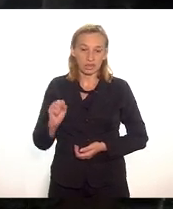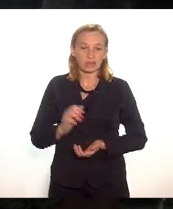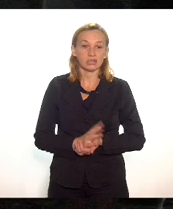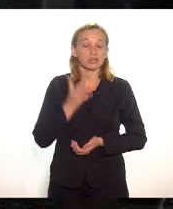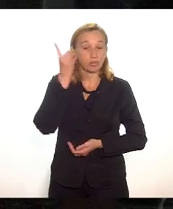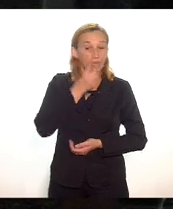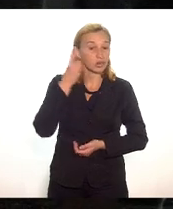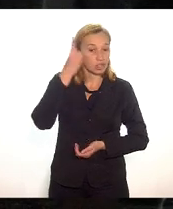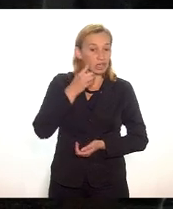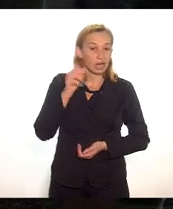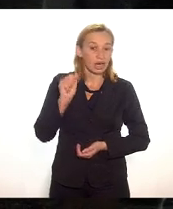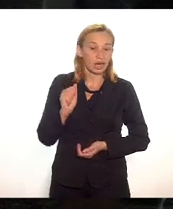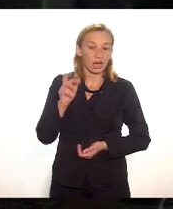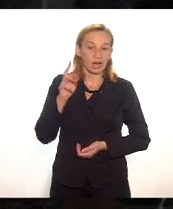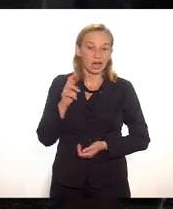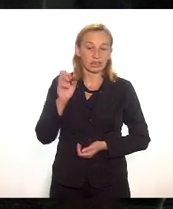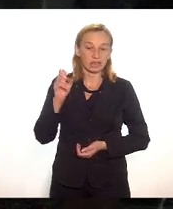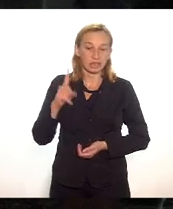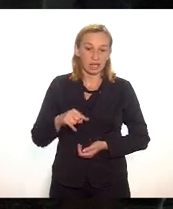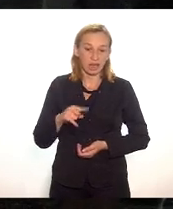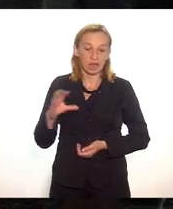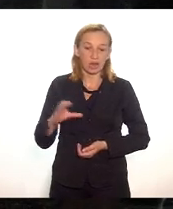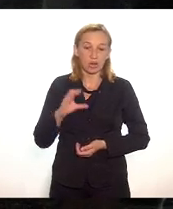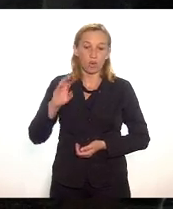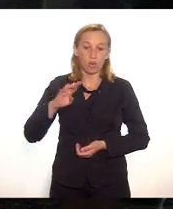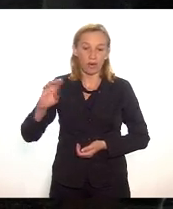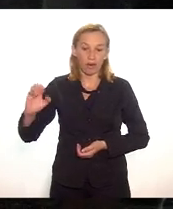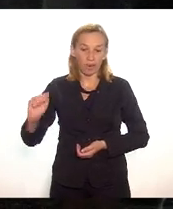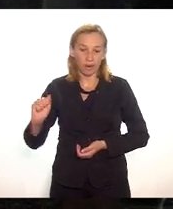Deputado André Correia.